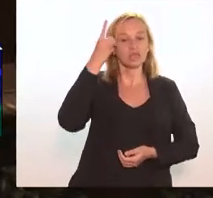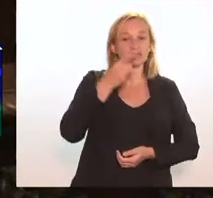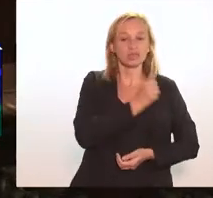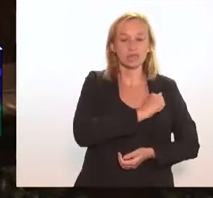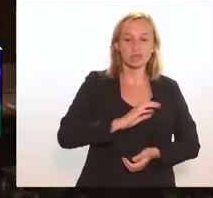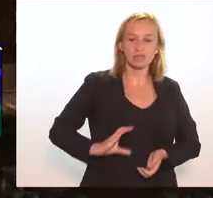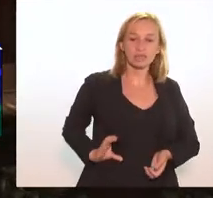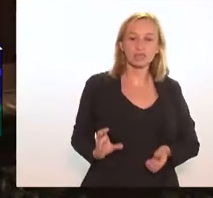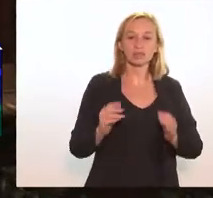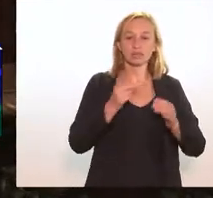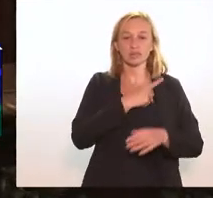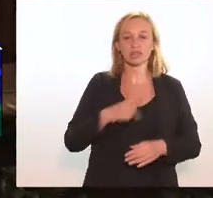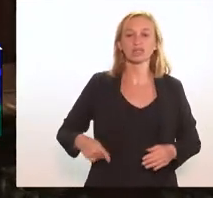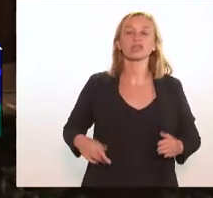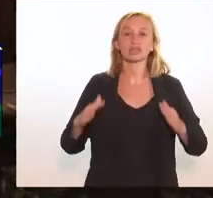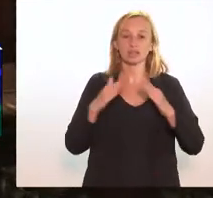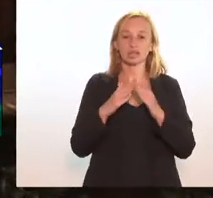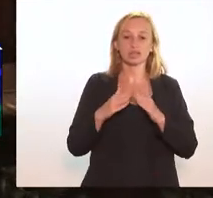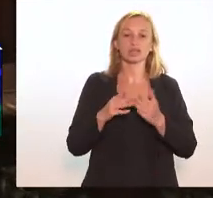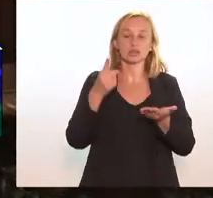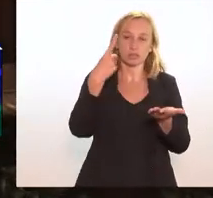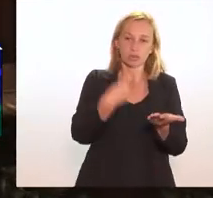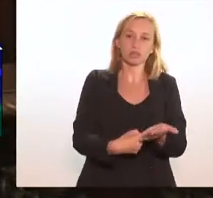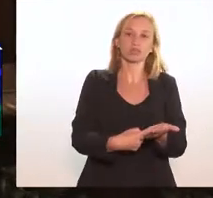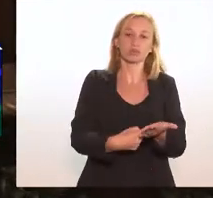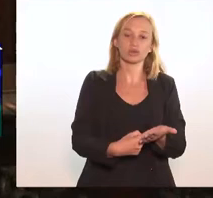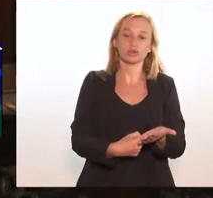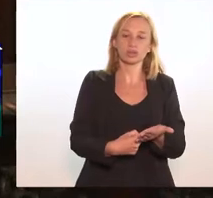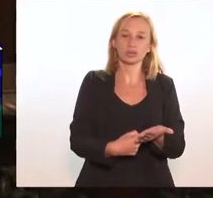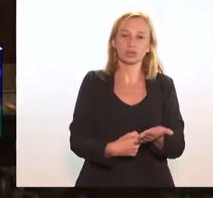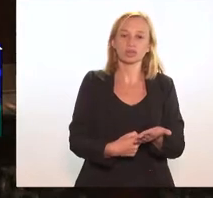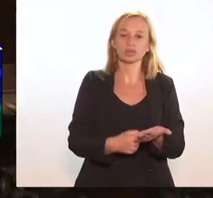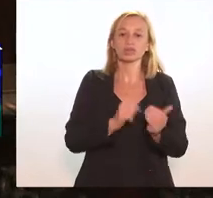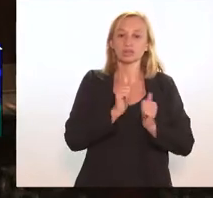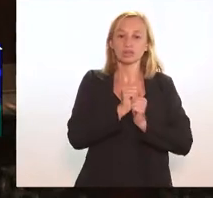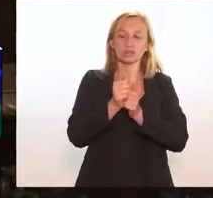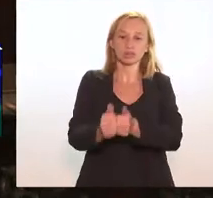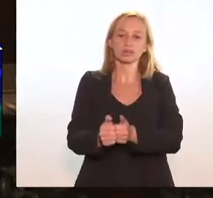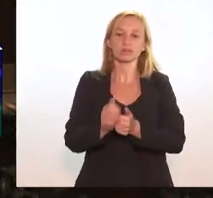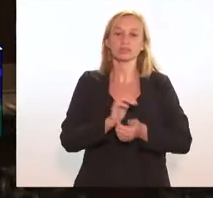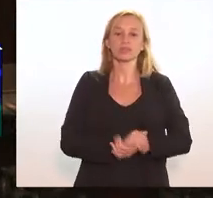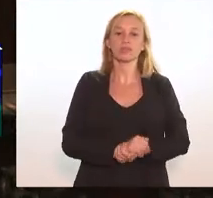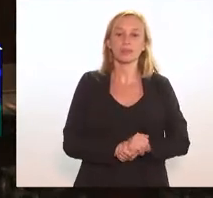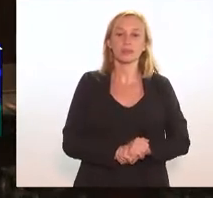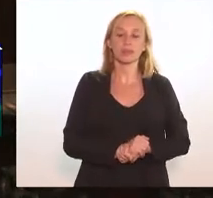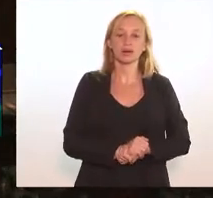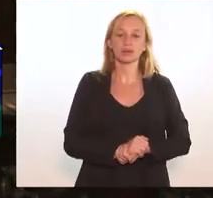Siciliano, presidente da Casa, firmou um compromisso que está sendo encaminhado